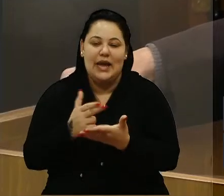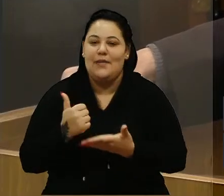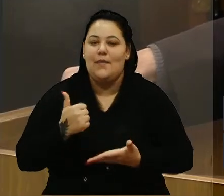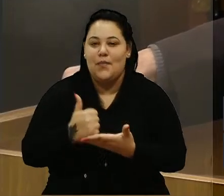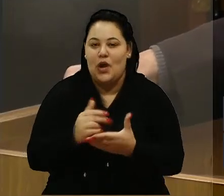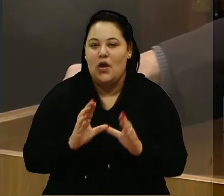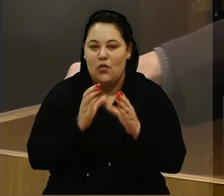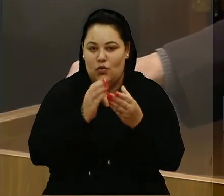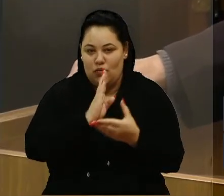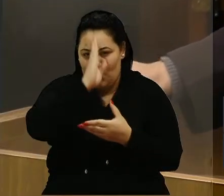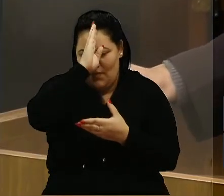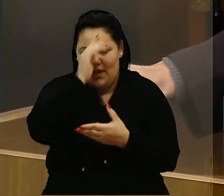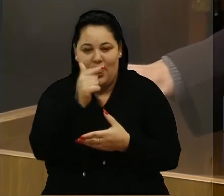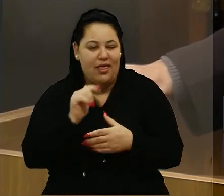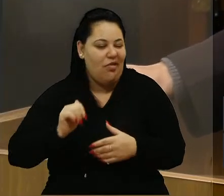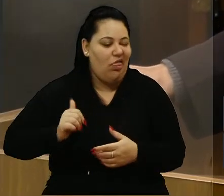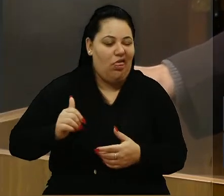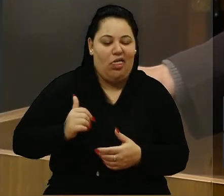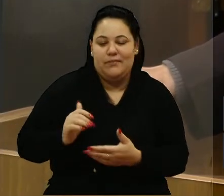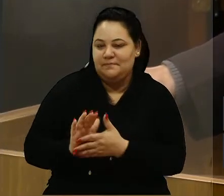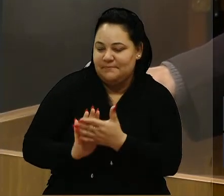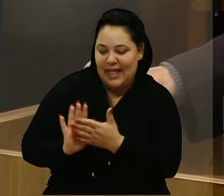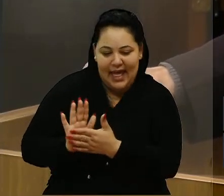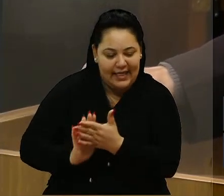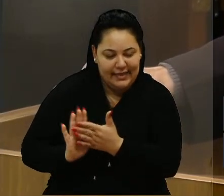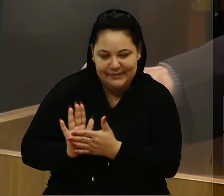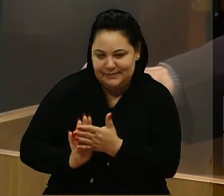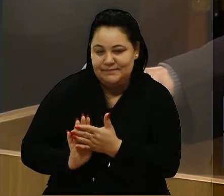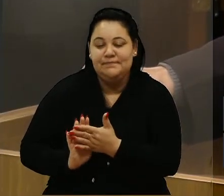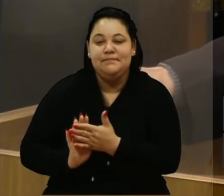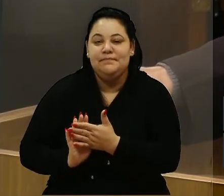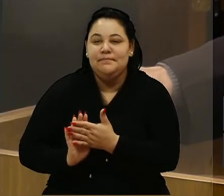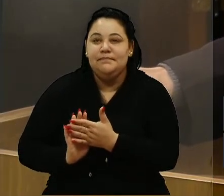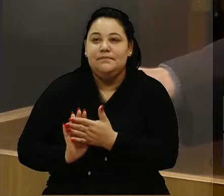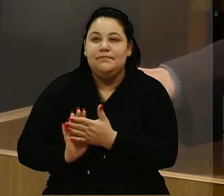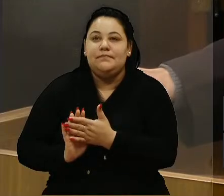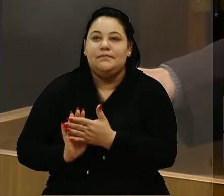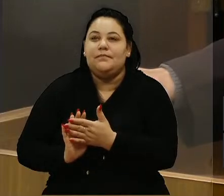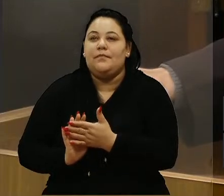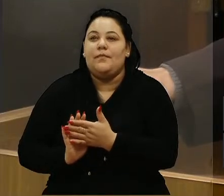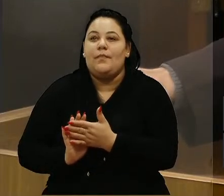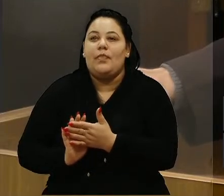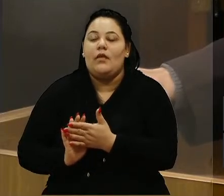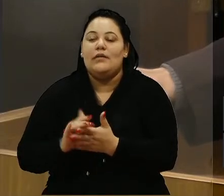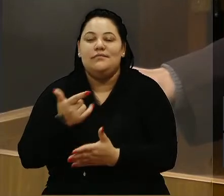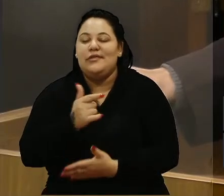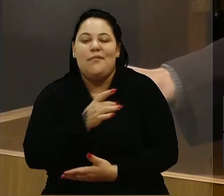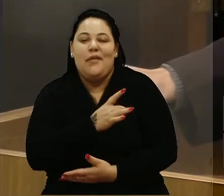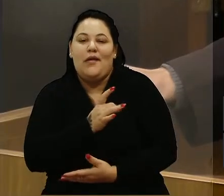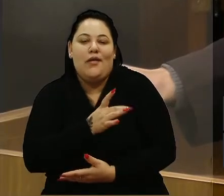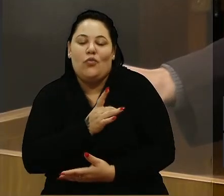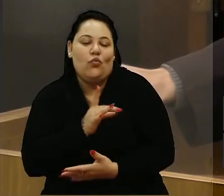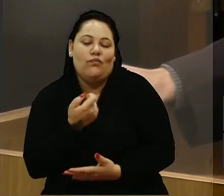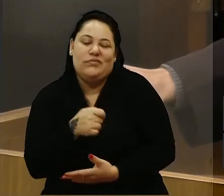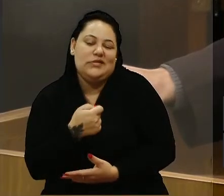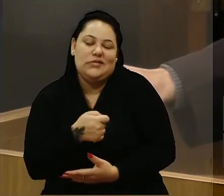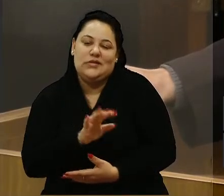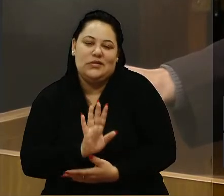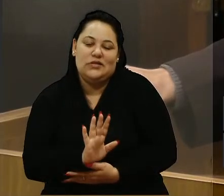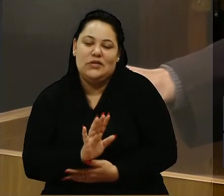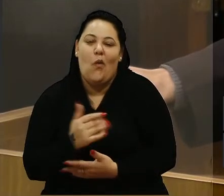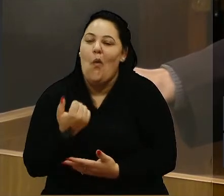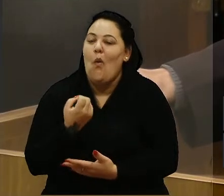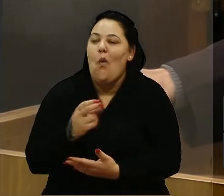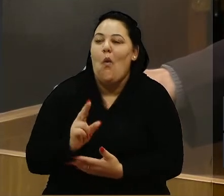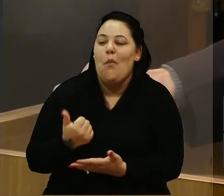Bombeiro, sem egos, sem estar com intimações, sem estar com privilégios A